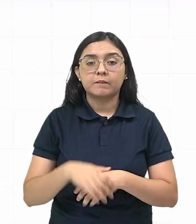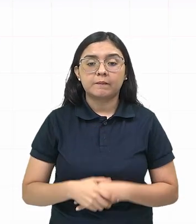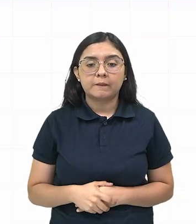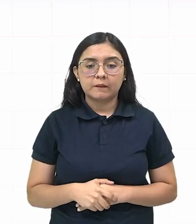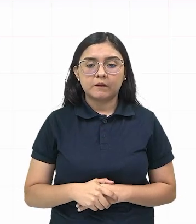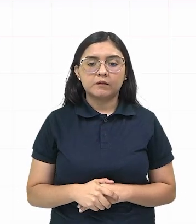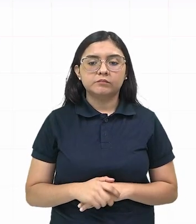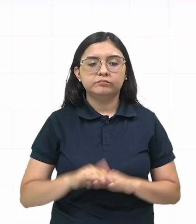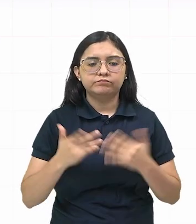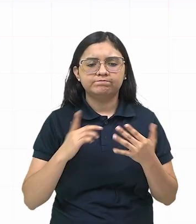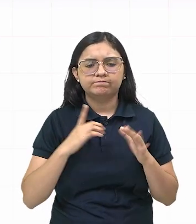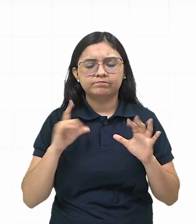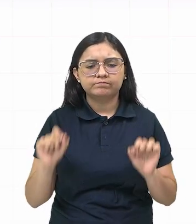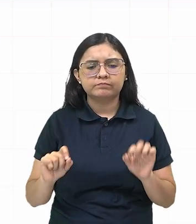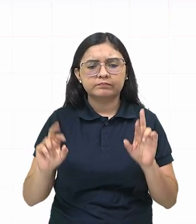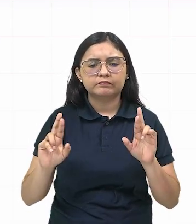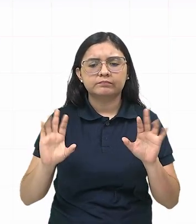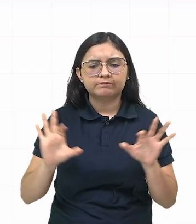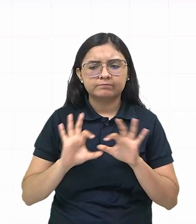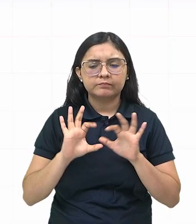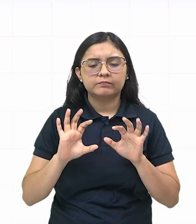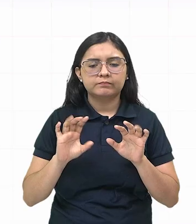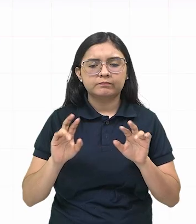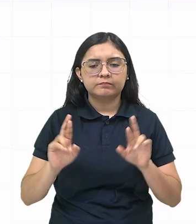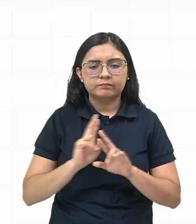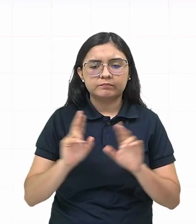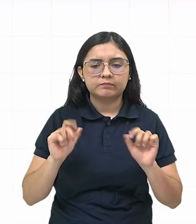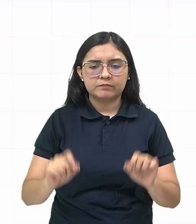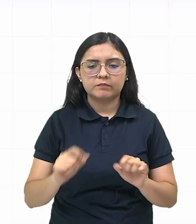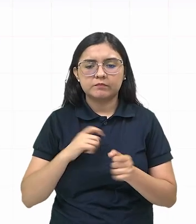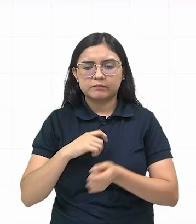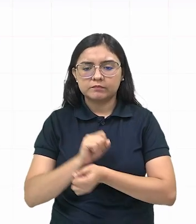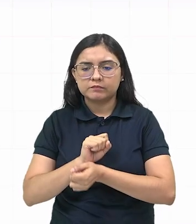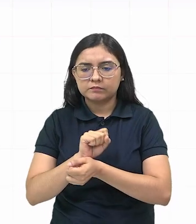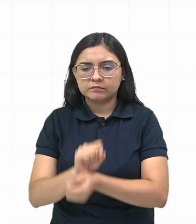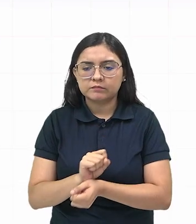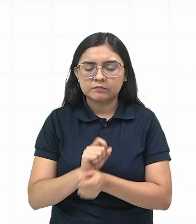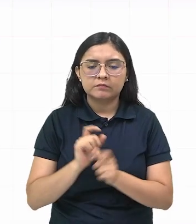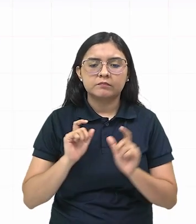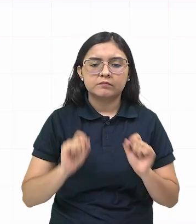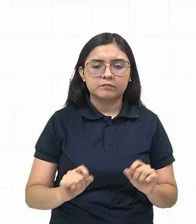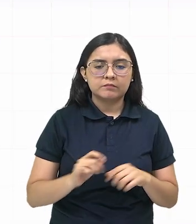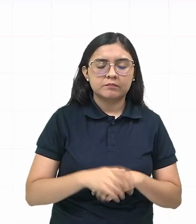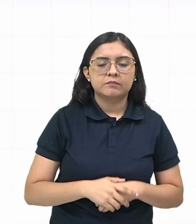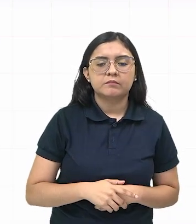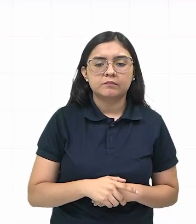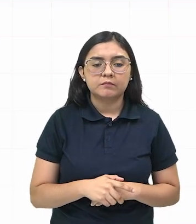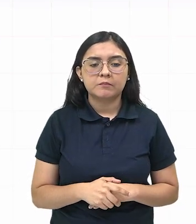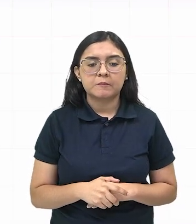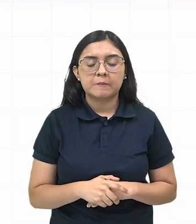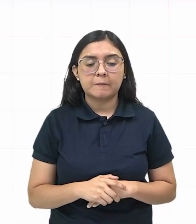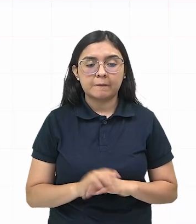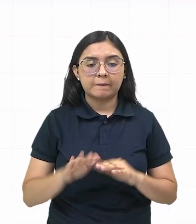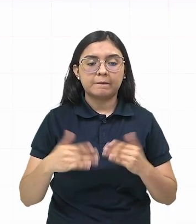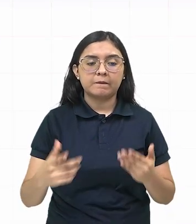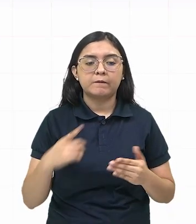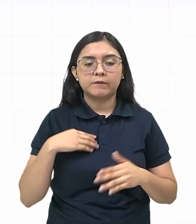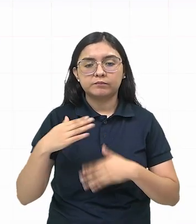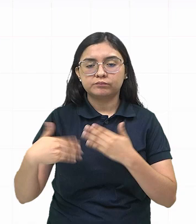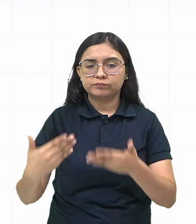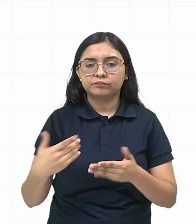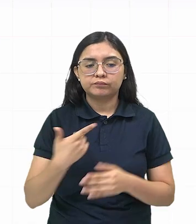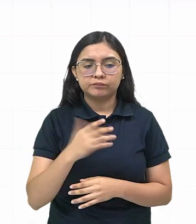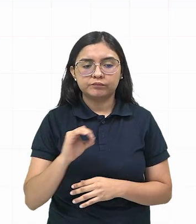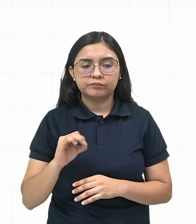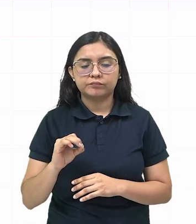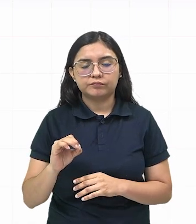de vincular negro a escravo, negro a pessoa de menor qualidade, foi passando as décadas. O século